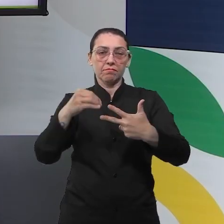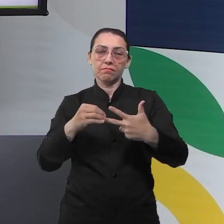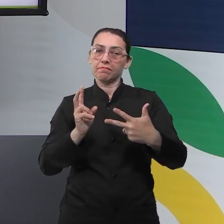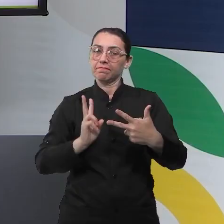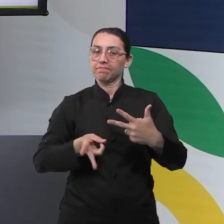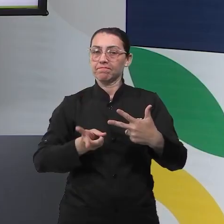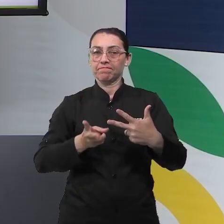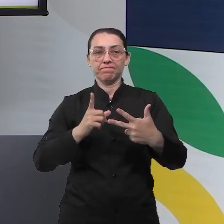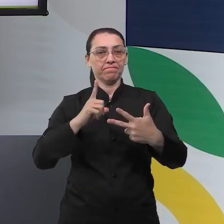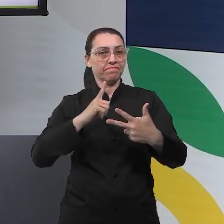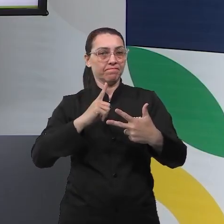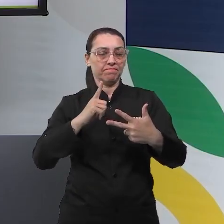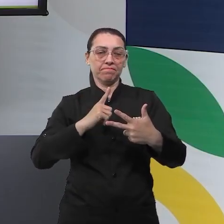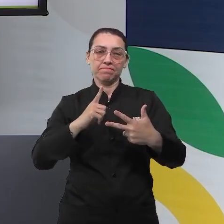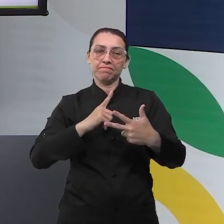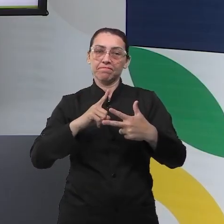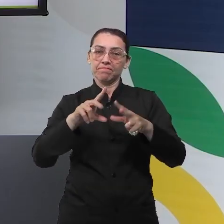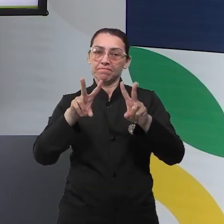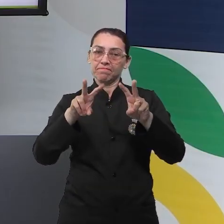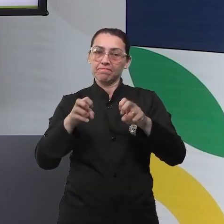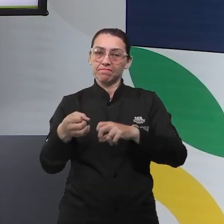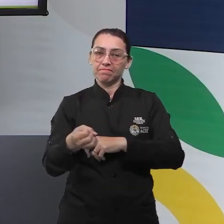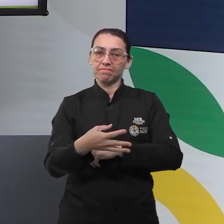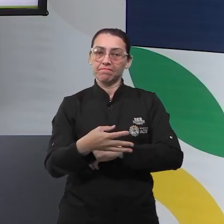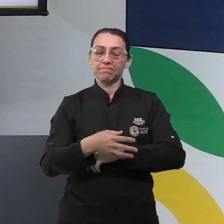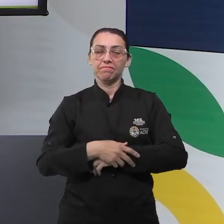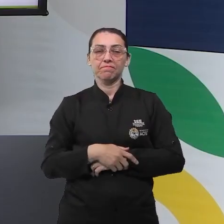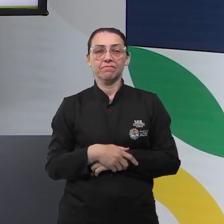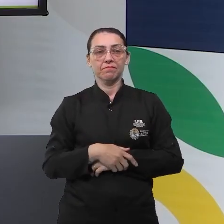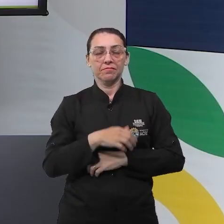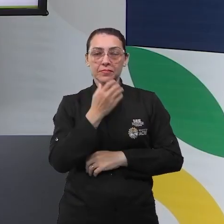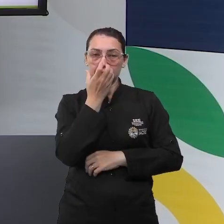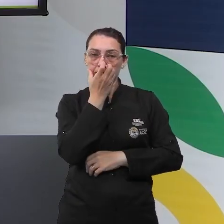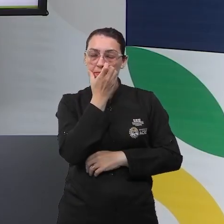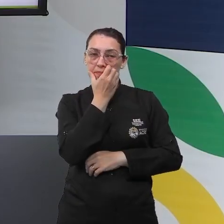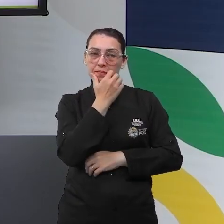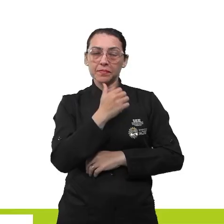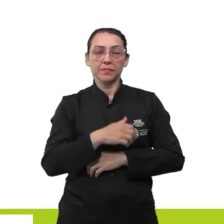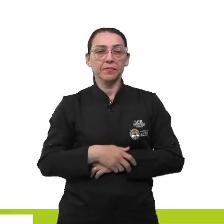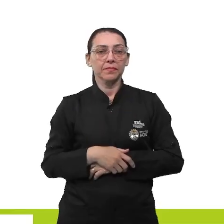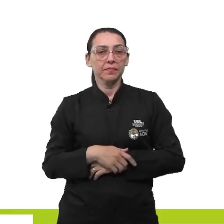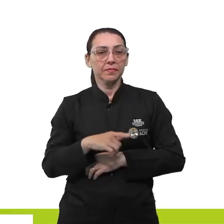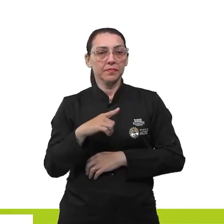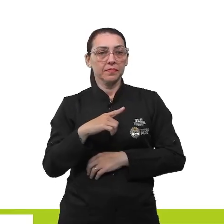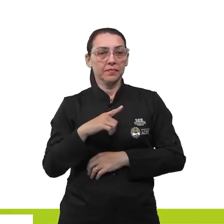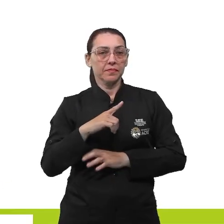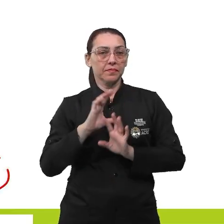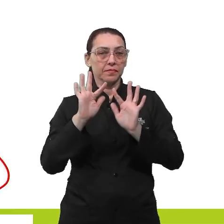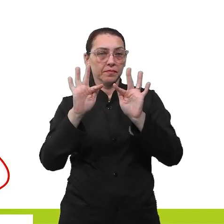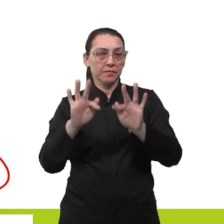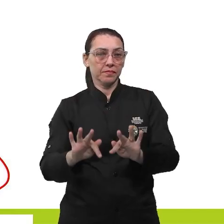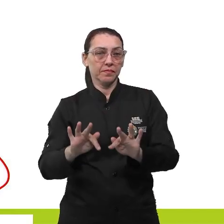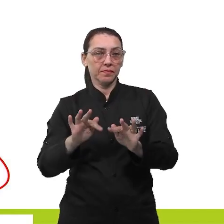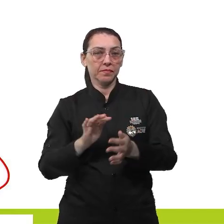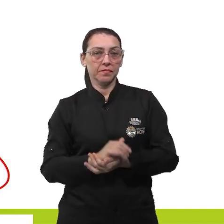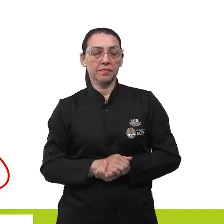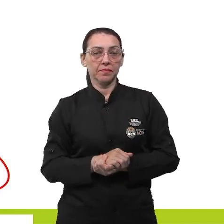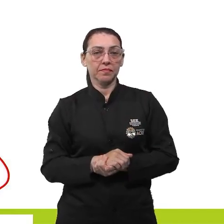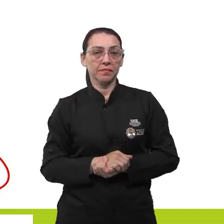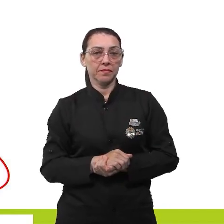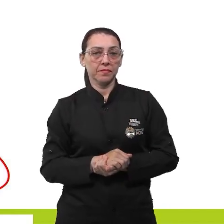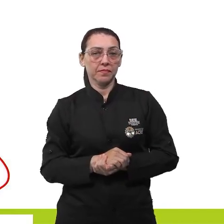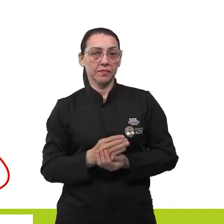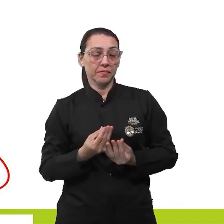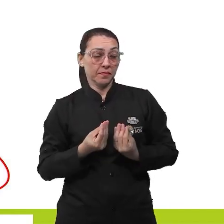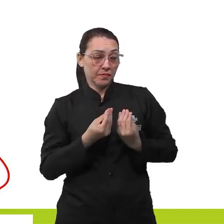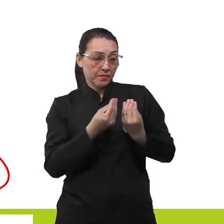elas procuram justamente explorar esses temas do cotidiano. Então observe aqui, aí temos aqui a mensagem final.